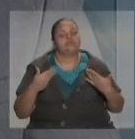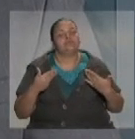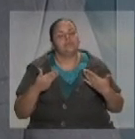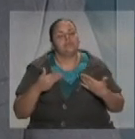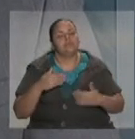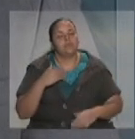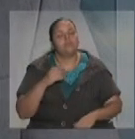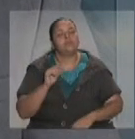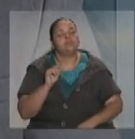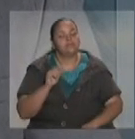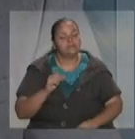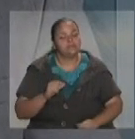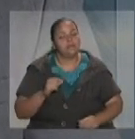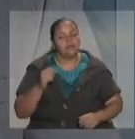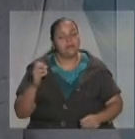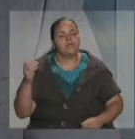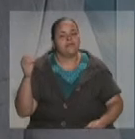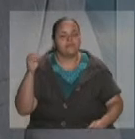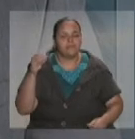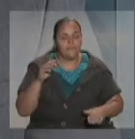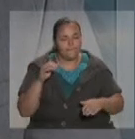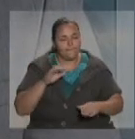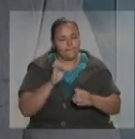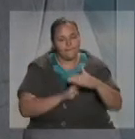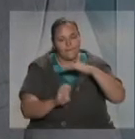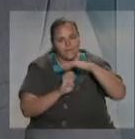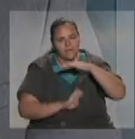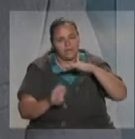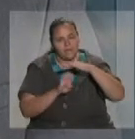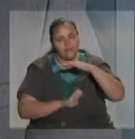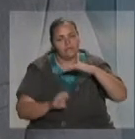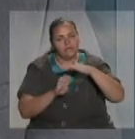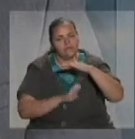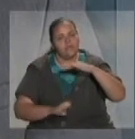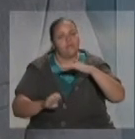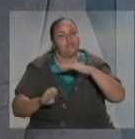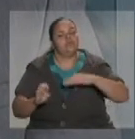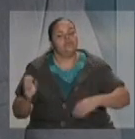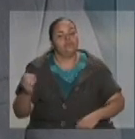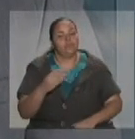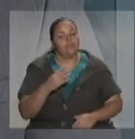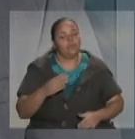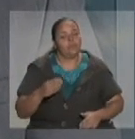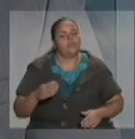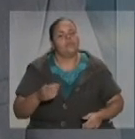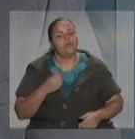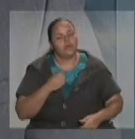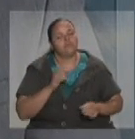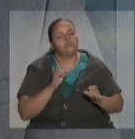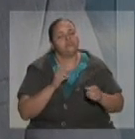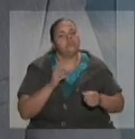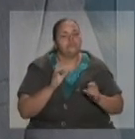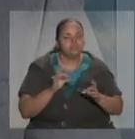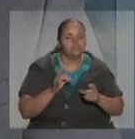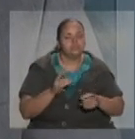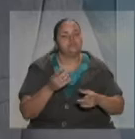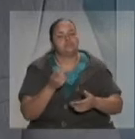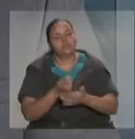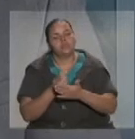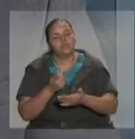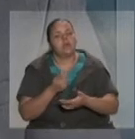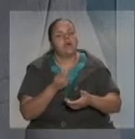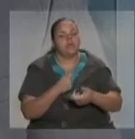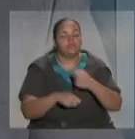entusiasmado e enfático a questão da inserção das microempresas e empresas de pequeno porte no mercado de consumo, né,